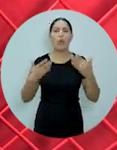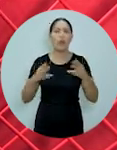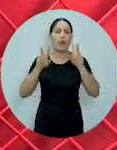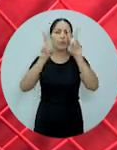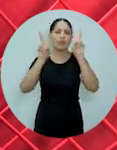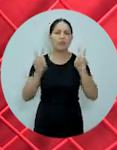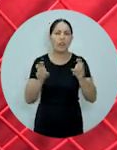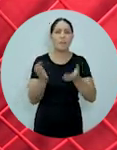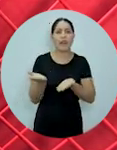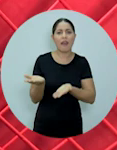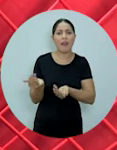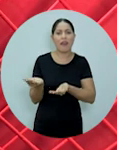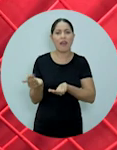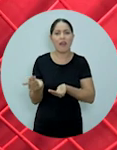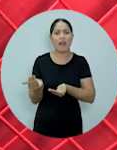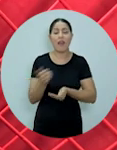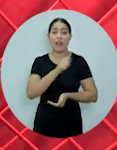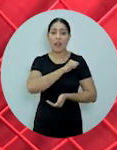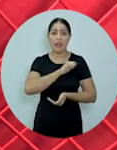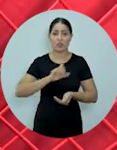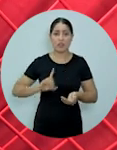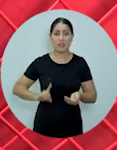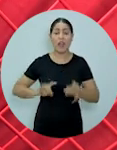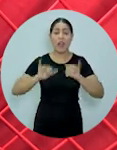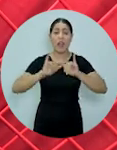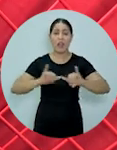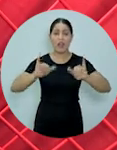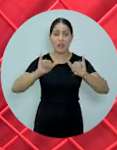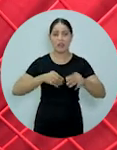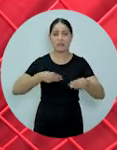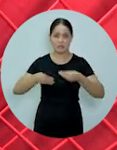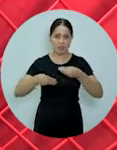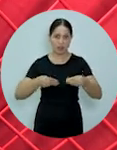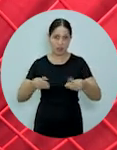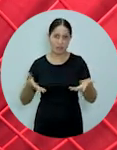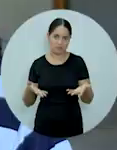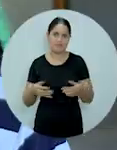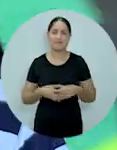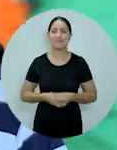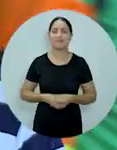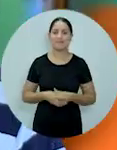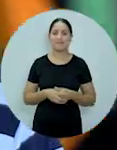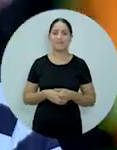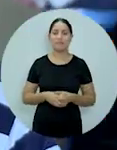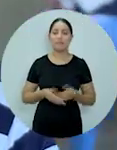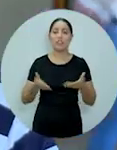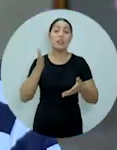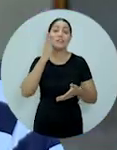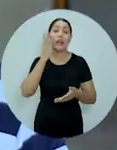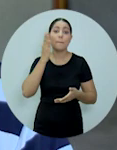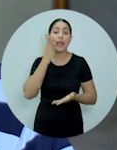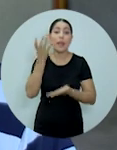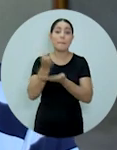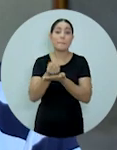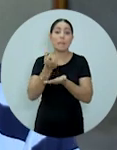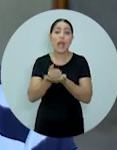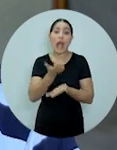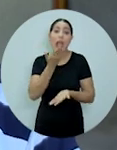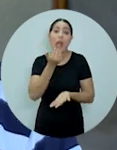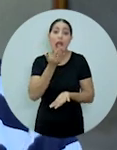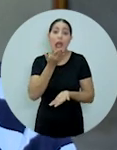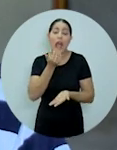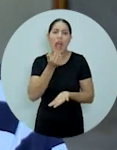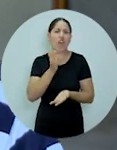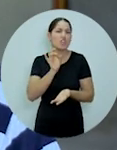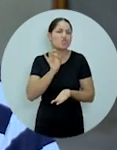falamos, entretanto, de adolescente, nós flexibilizamos essa minha fala. Gostaria de saber se a pensão